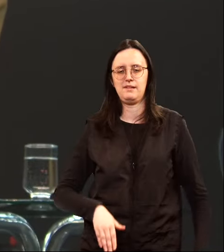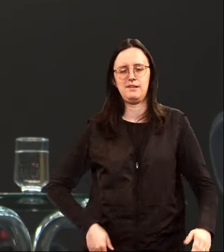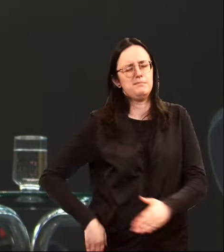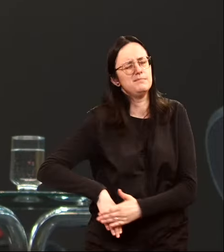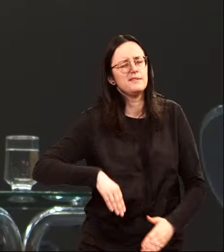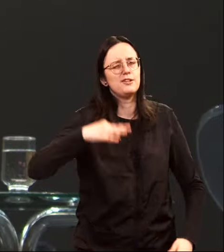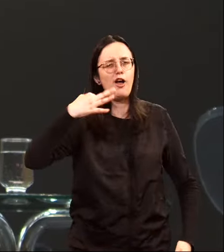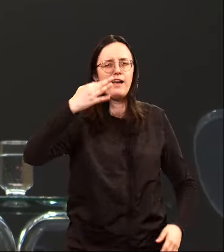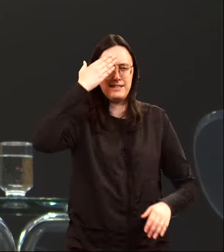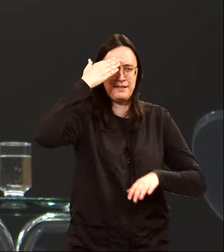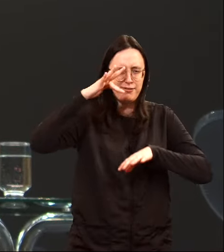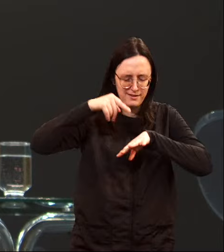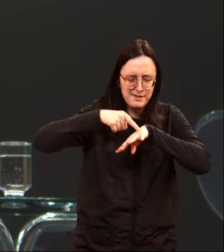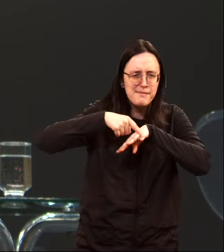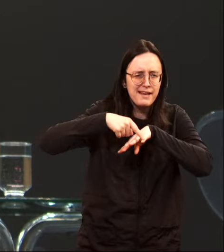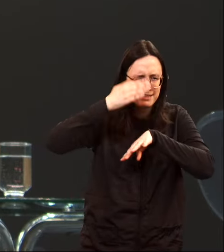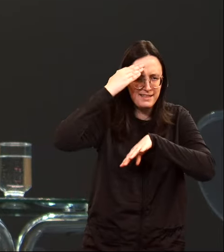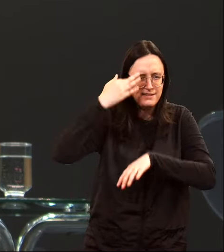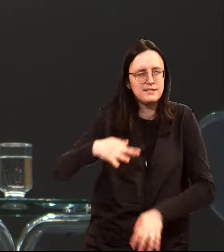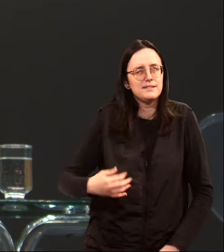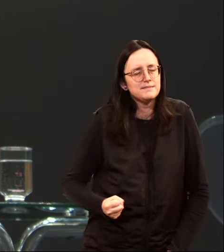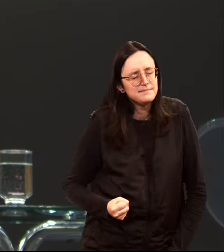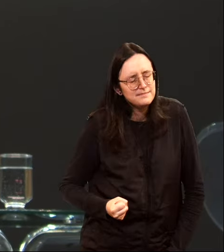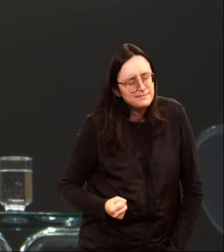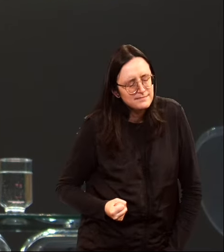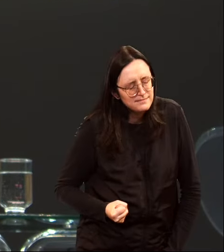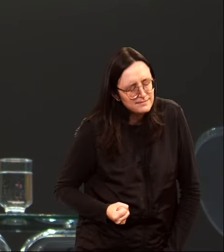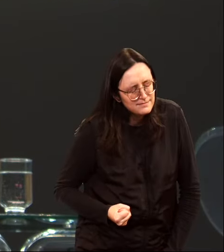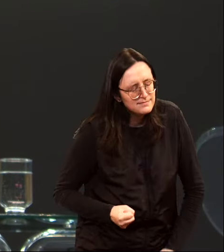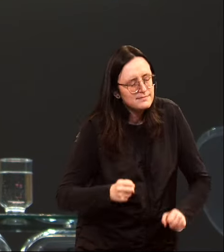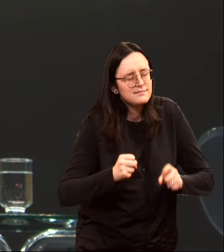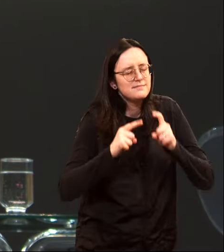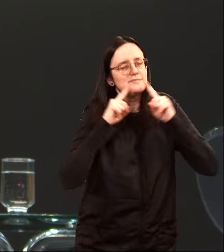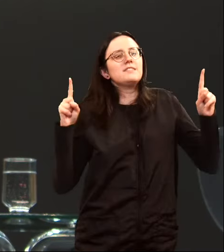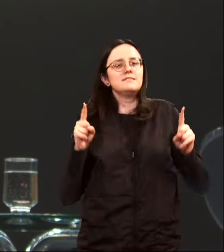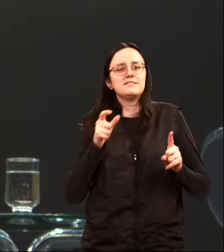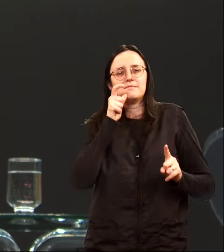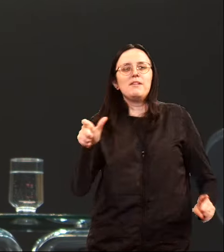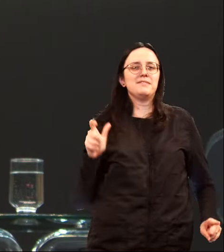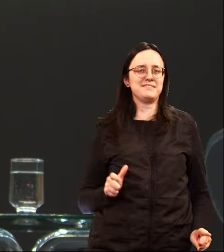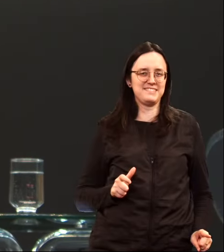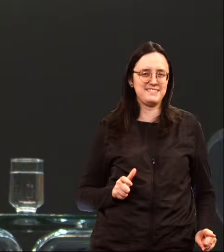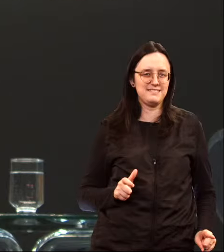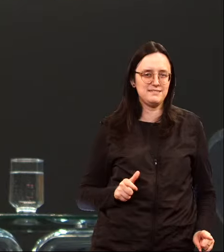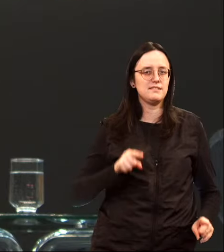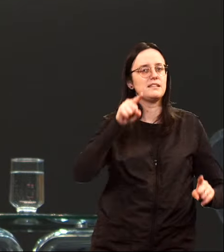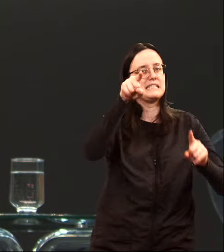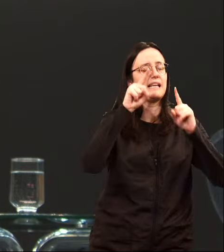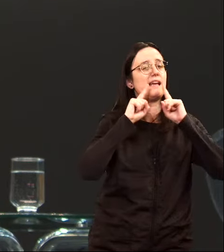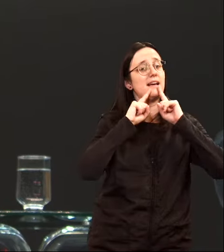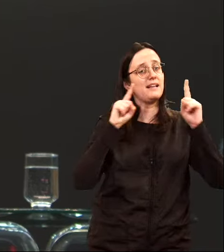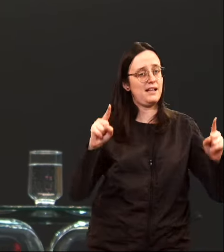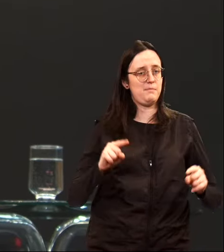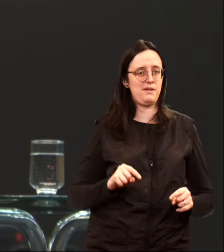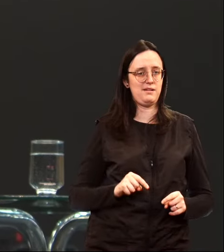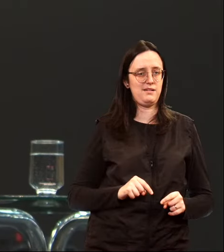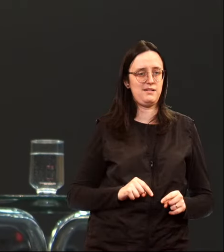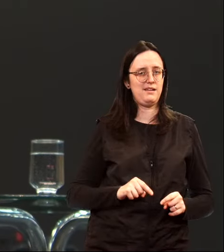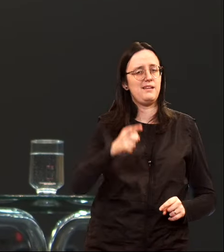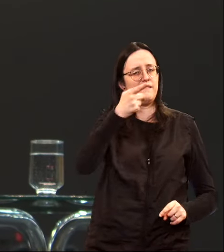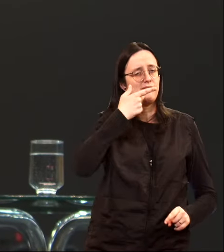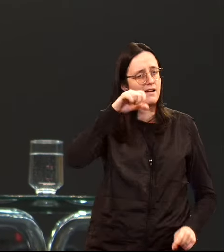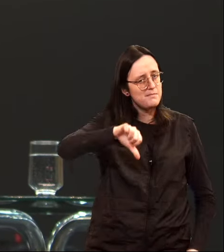dedinho na quina da porta, e sem pensar o que você faz, você xinga, você reclama, você